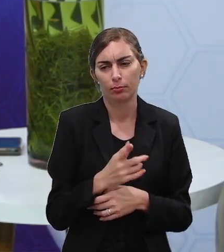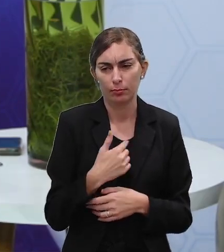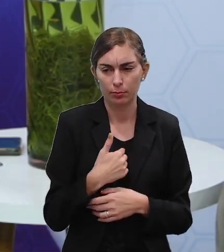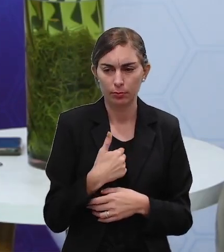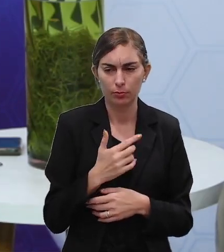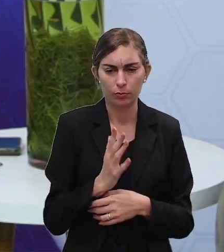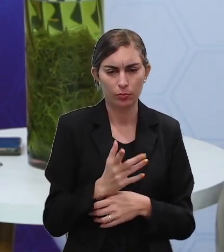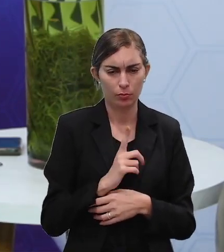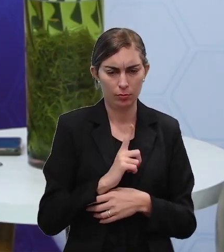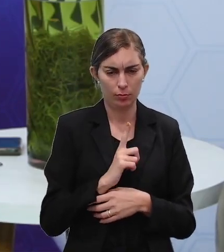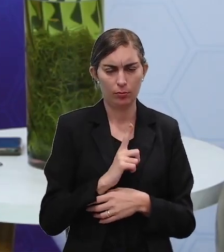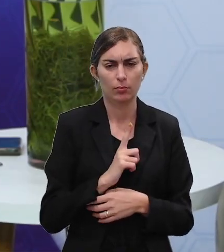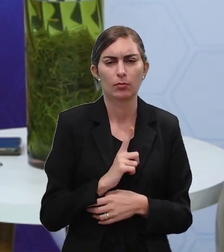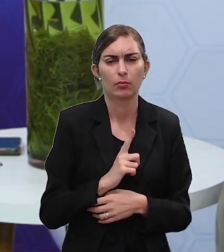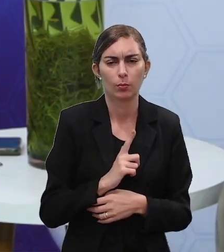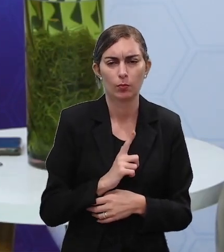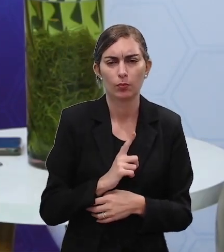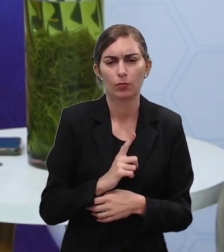já tenho